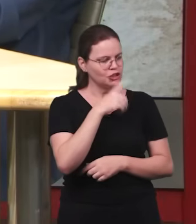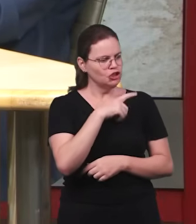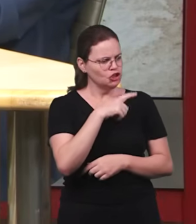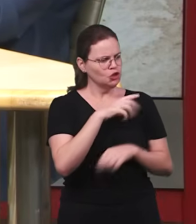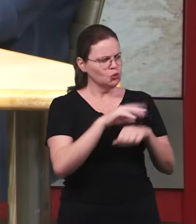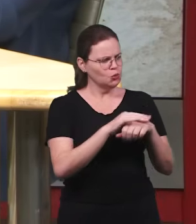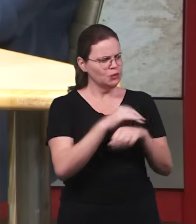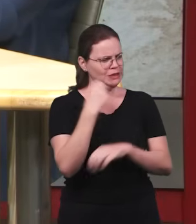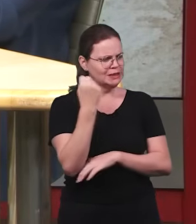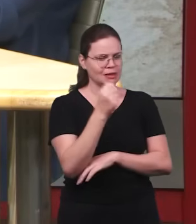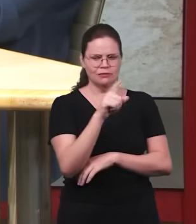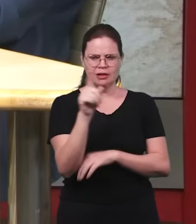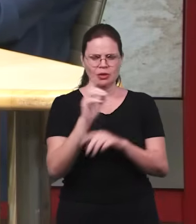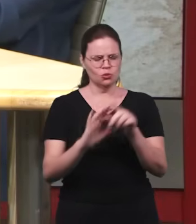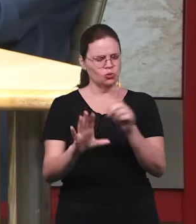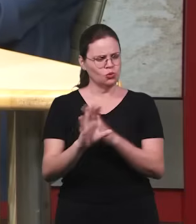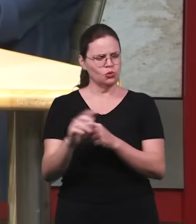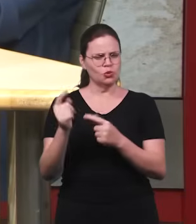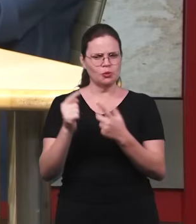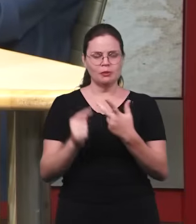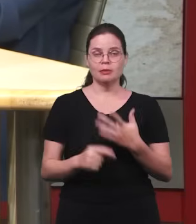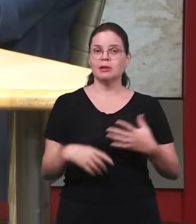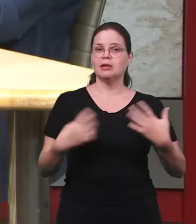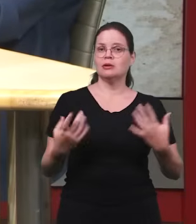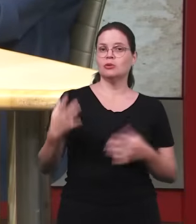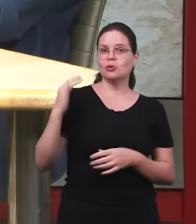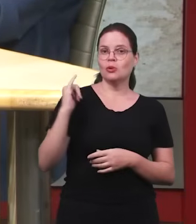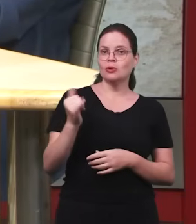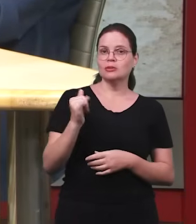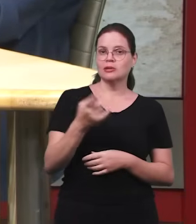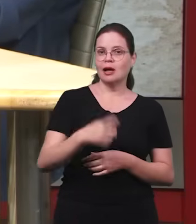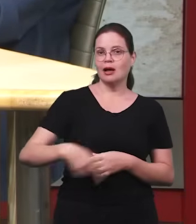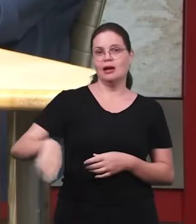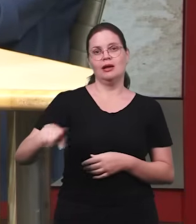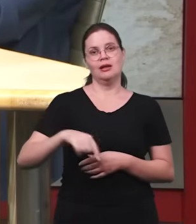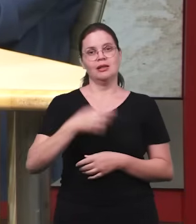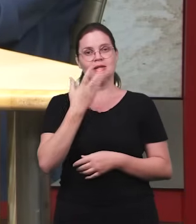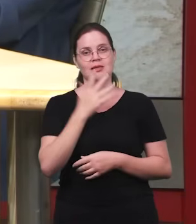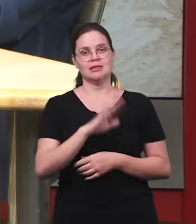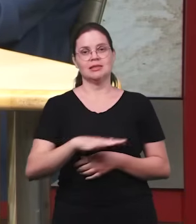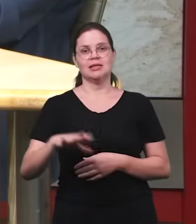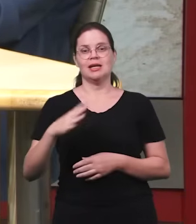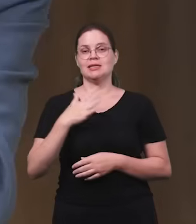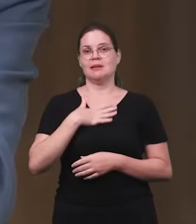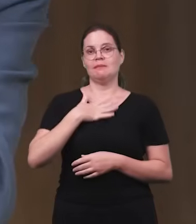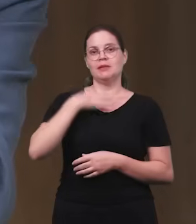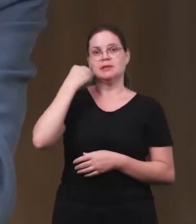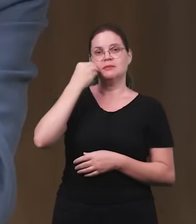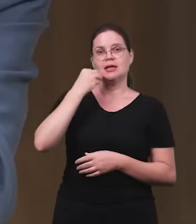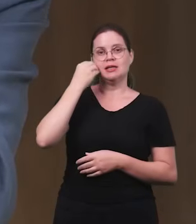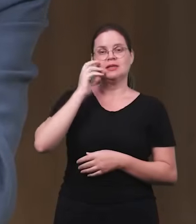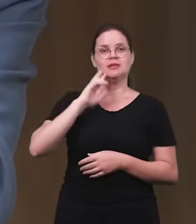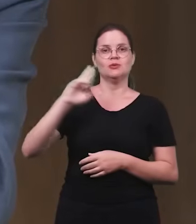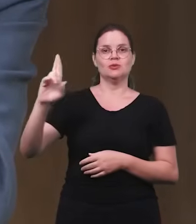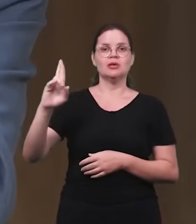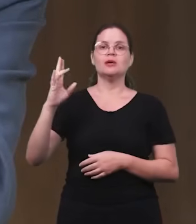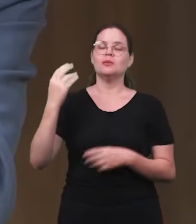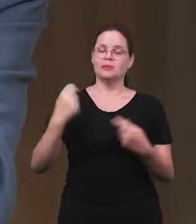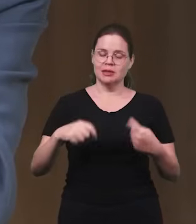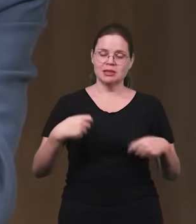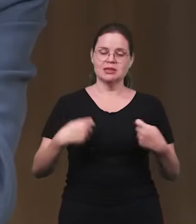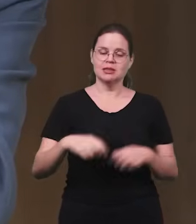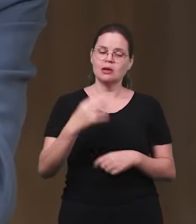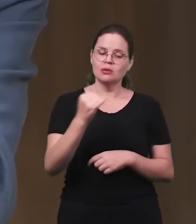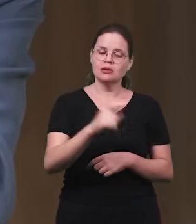grave. Há um dia no culto. Então, vamos contar as nossas histórias com o Senhor para os nossos